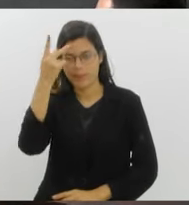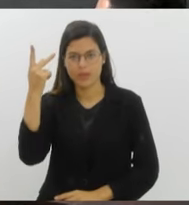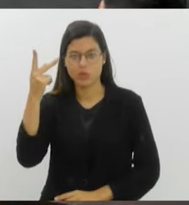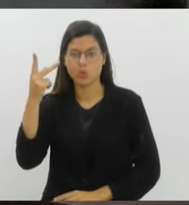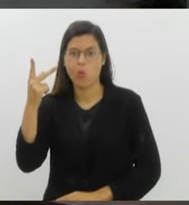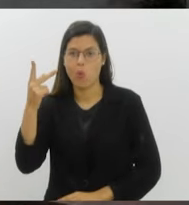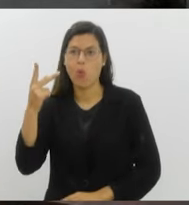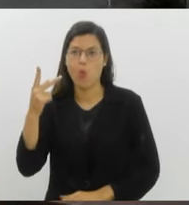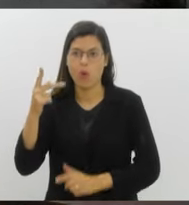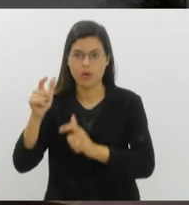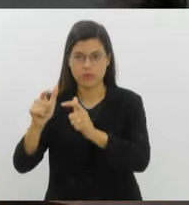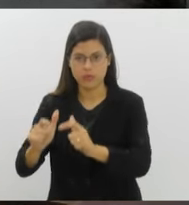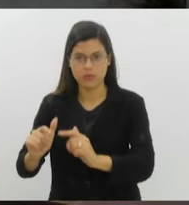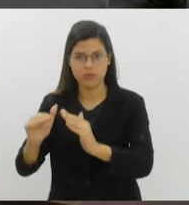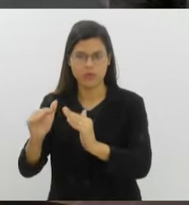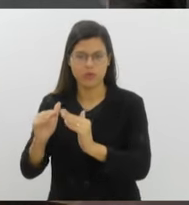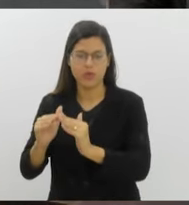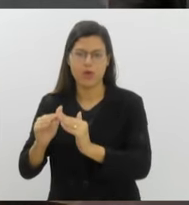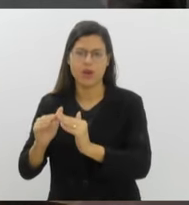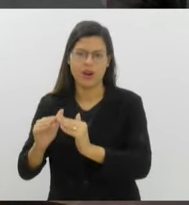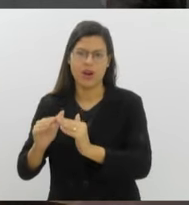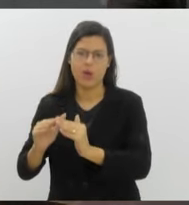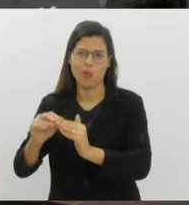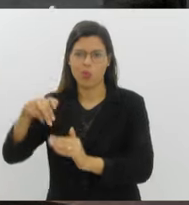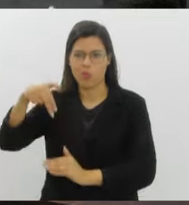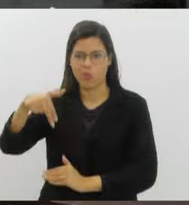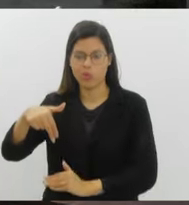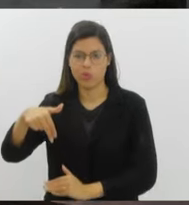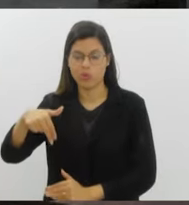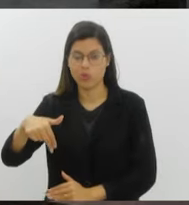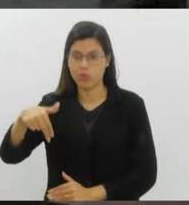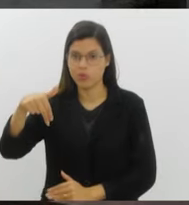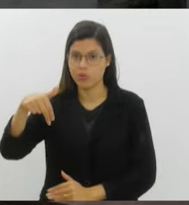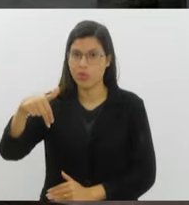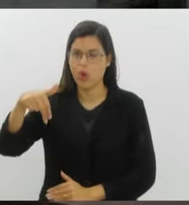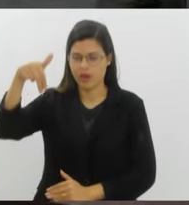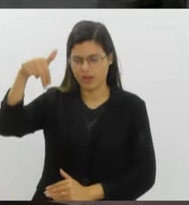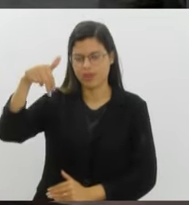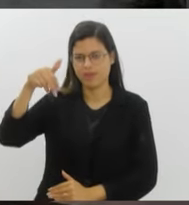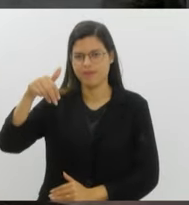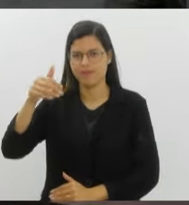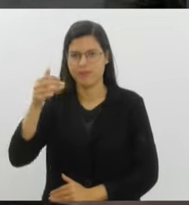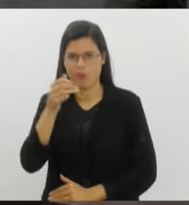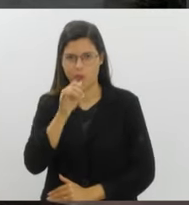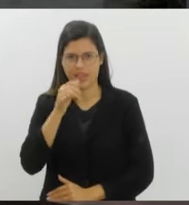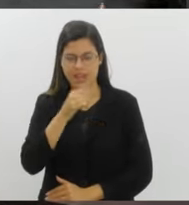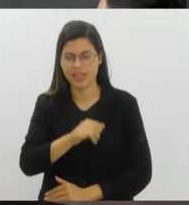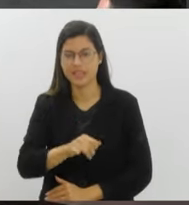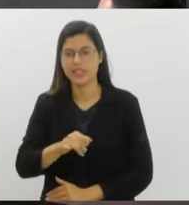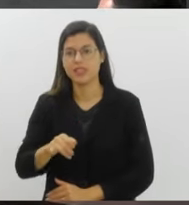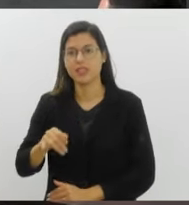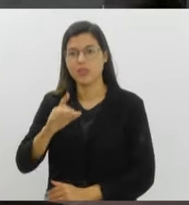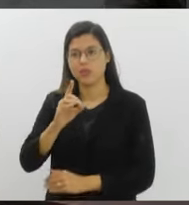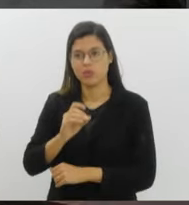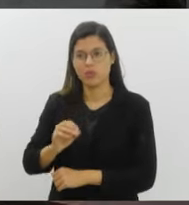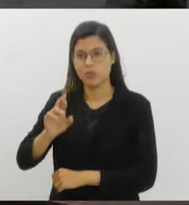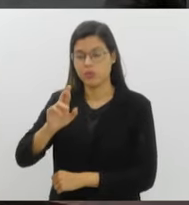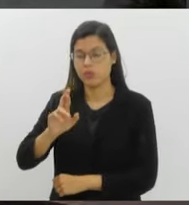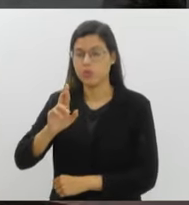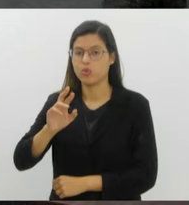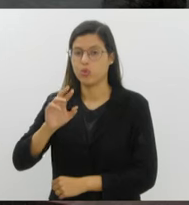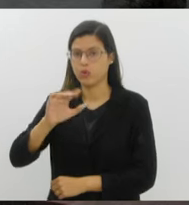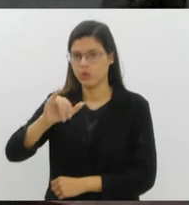região centro-norte fluminense. Desde o saudoso Monkleber Gomes e do querido doutor Joaquim